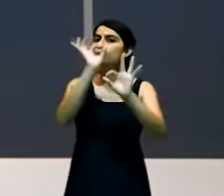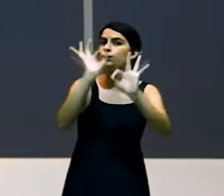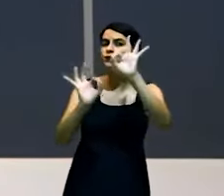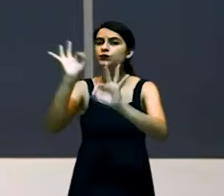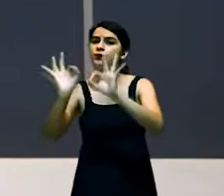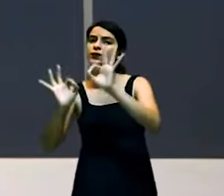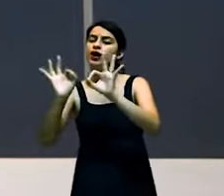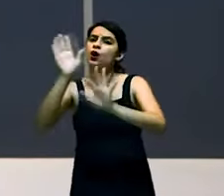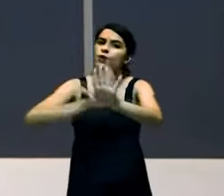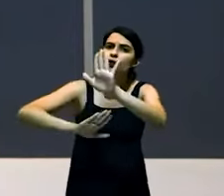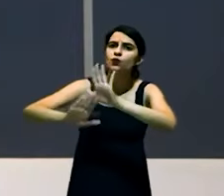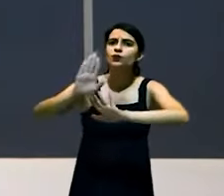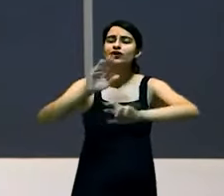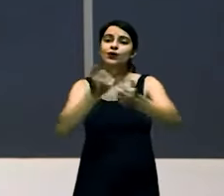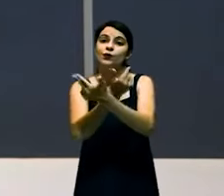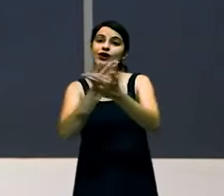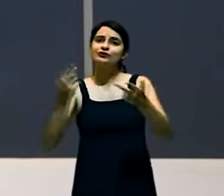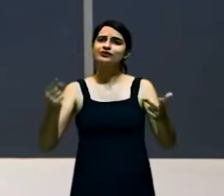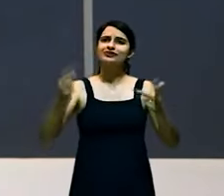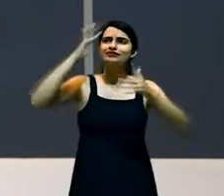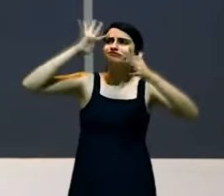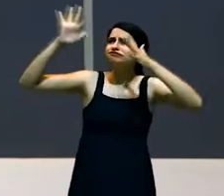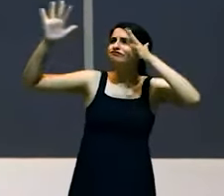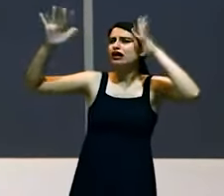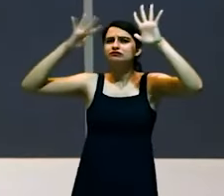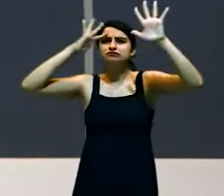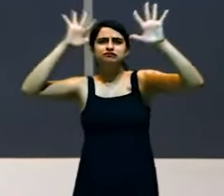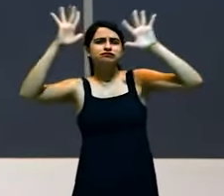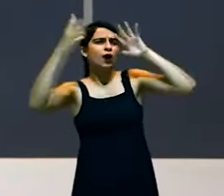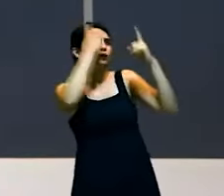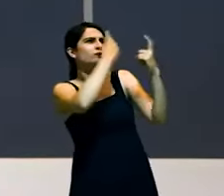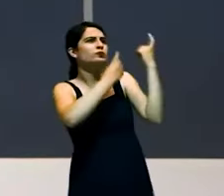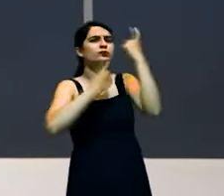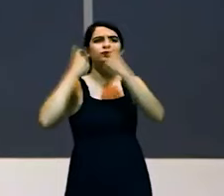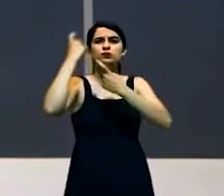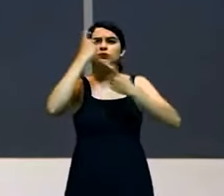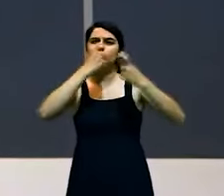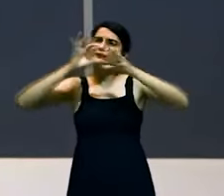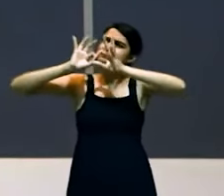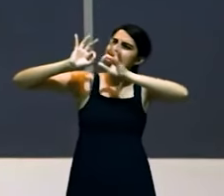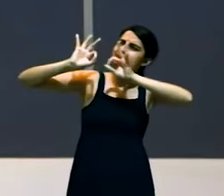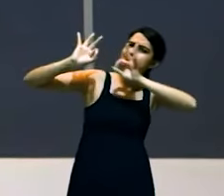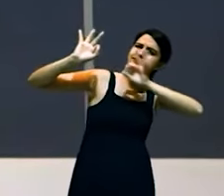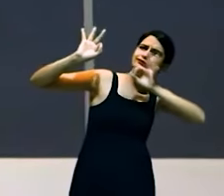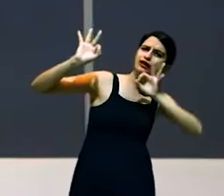Cuidado com o que está te distraindo, com o que está te impedindo.